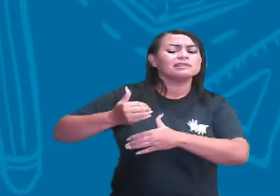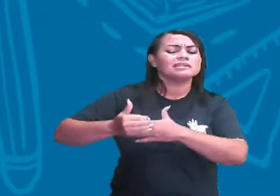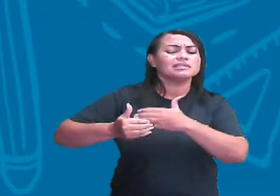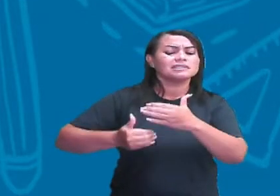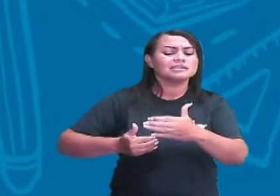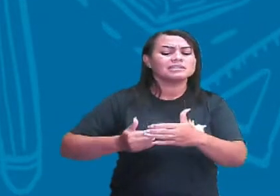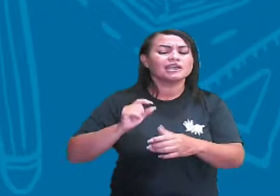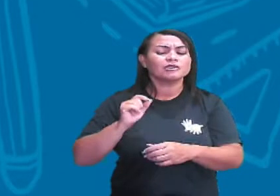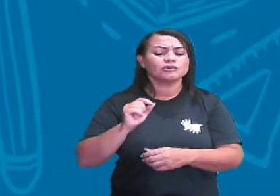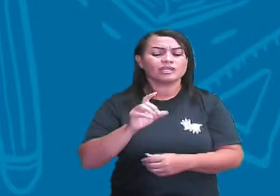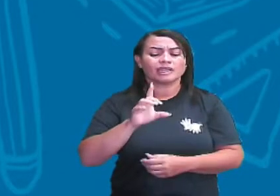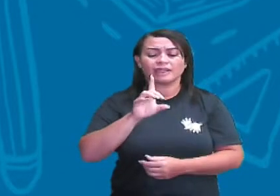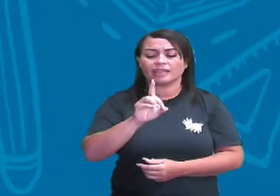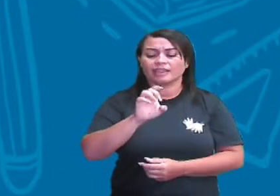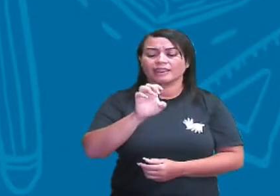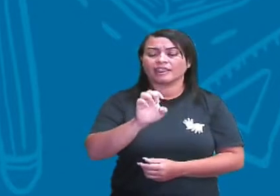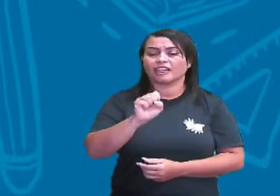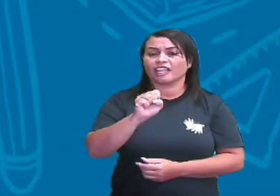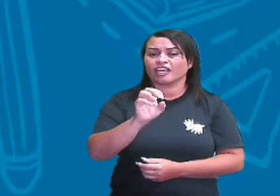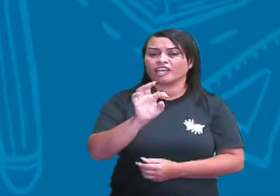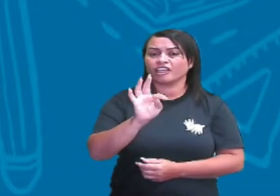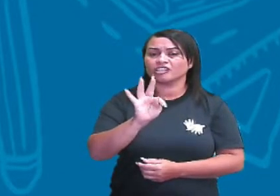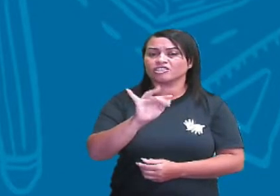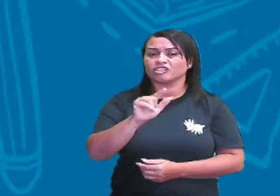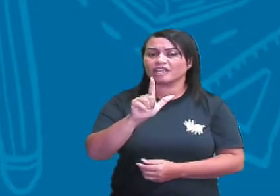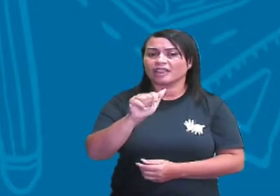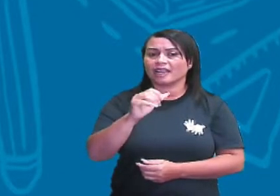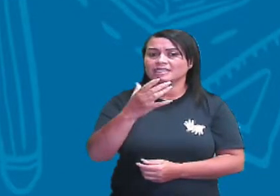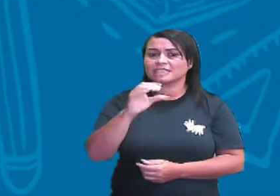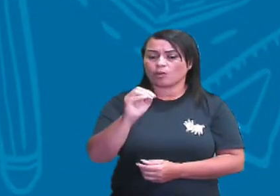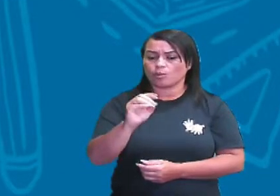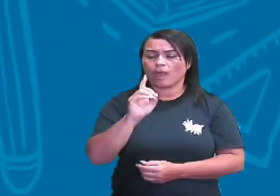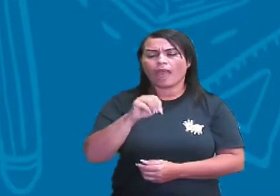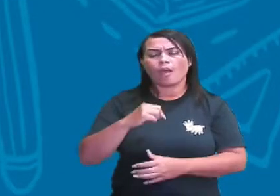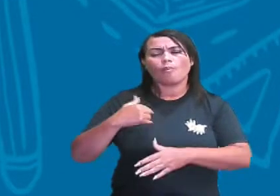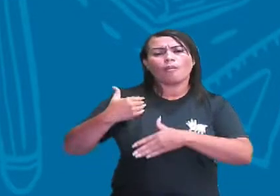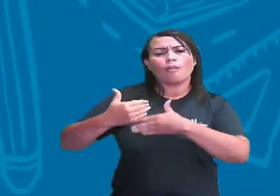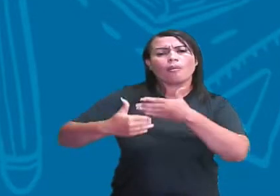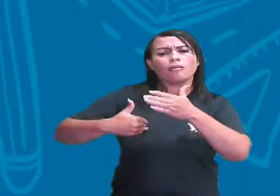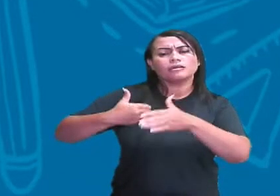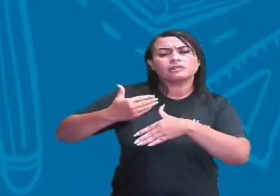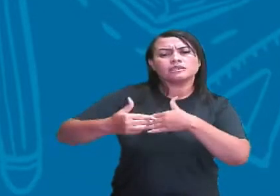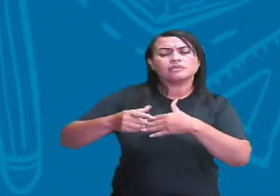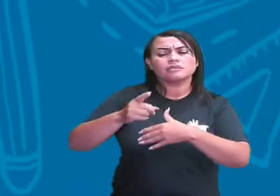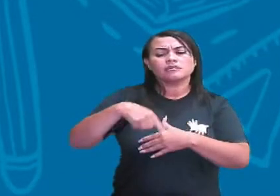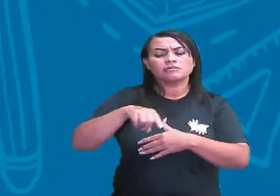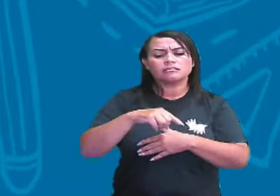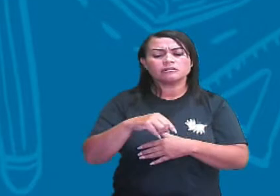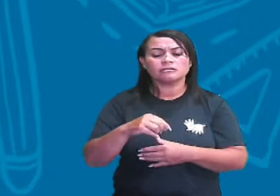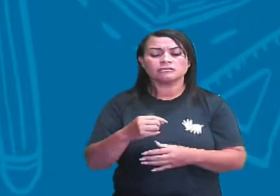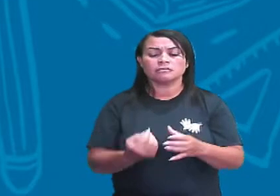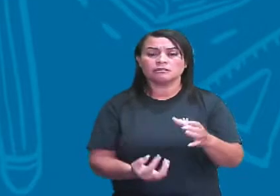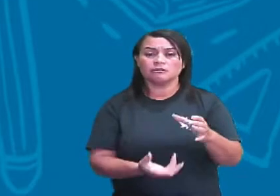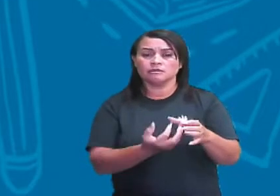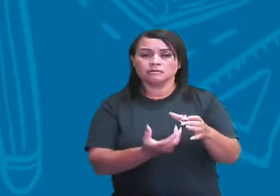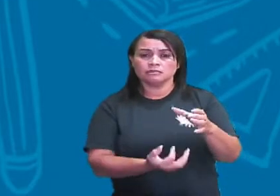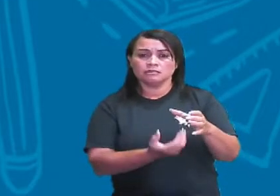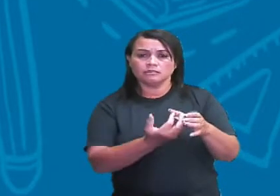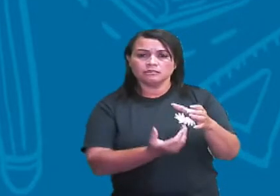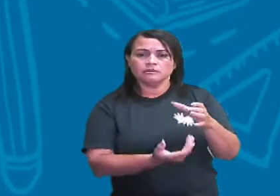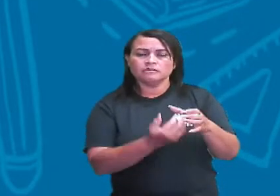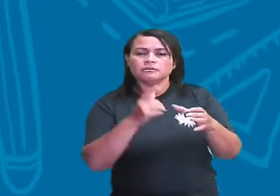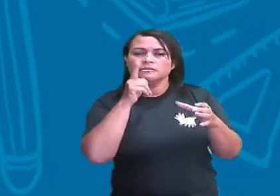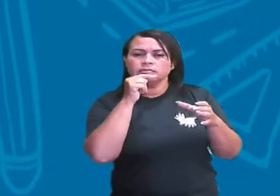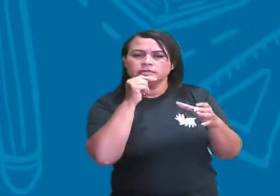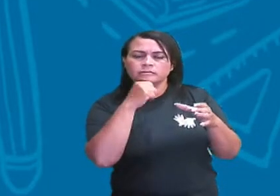chamado destilação. A destilação é o processo em que você aquece a água e a água